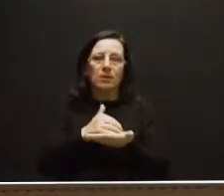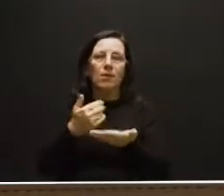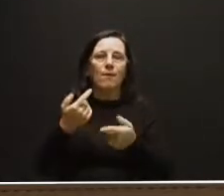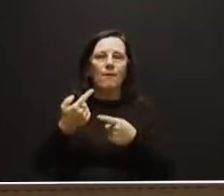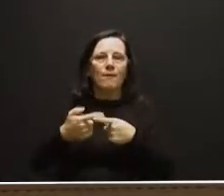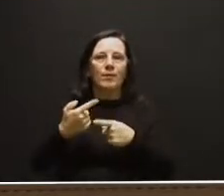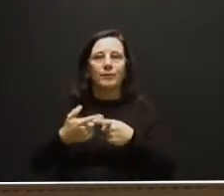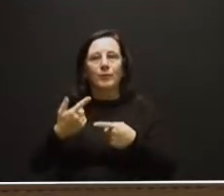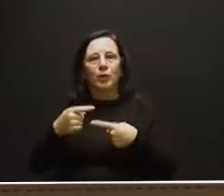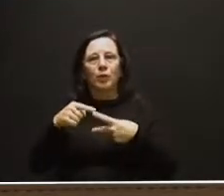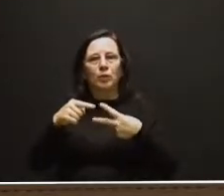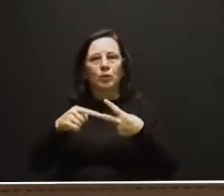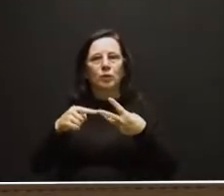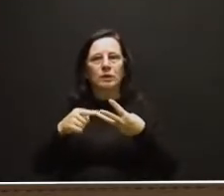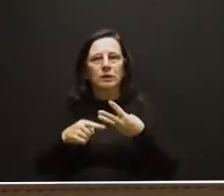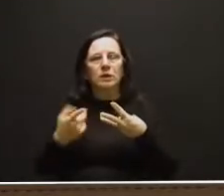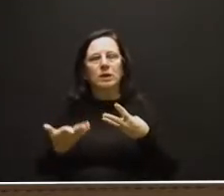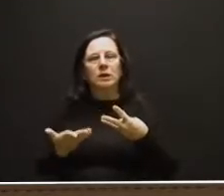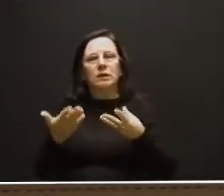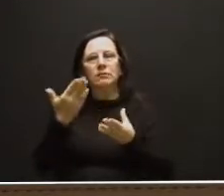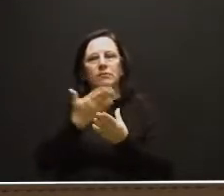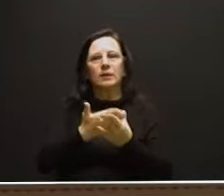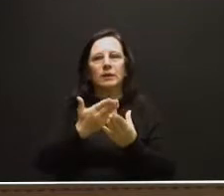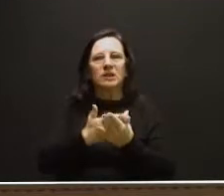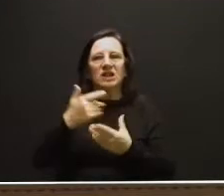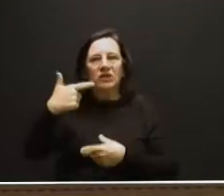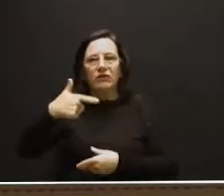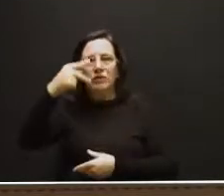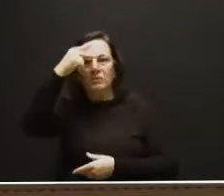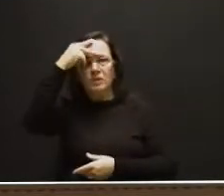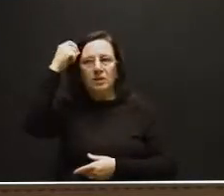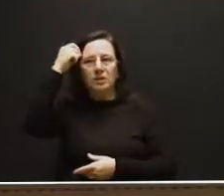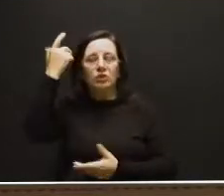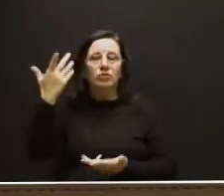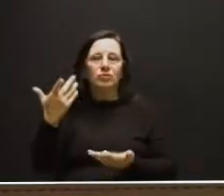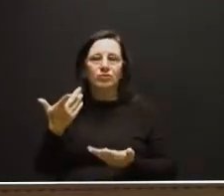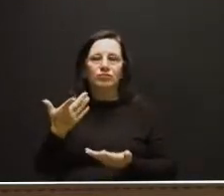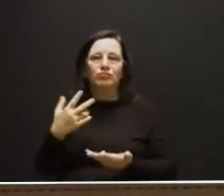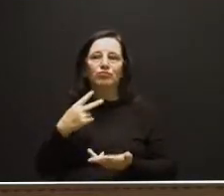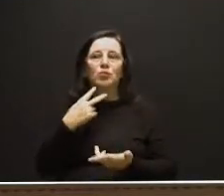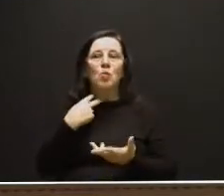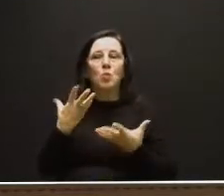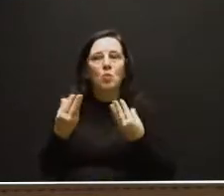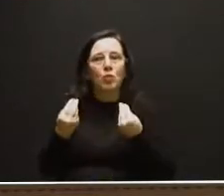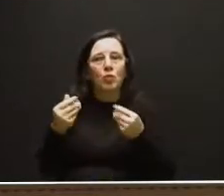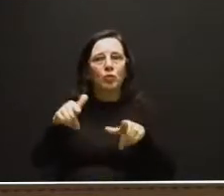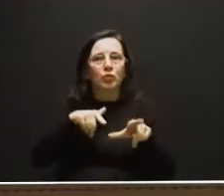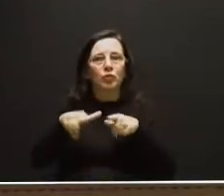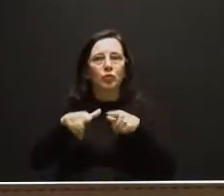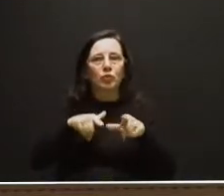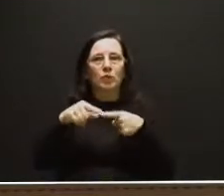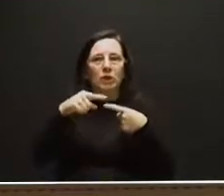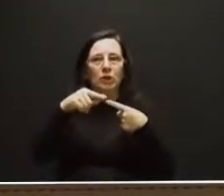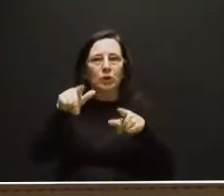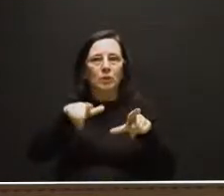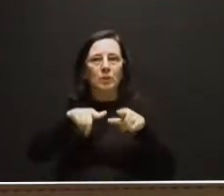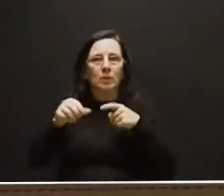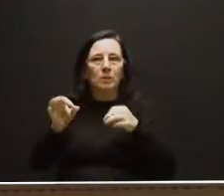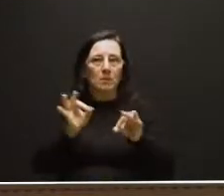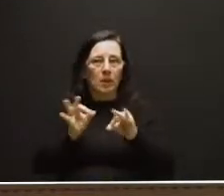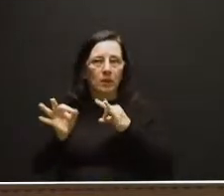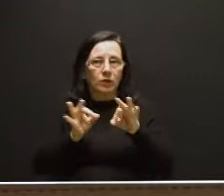duas ou três passes além de ser vice ele não vai conseguir nunca então a pasta dele é planejamento que ele volte para o planejamento